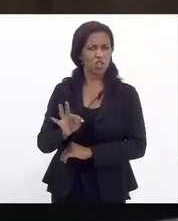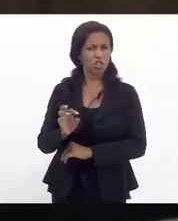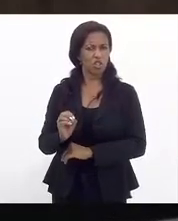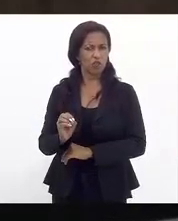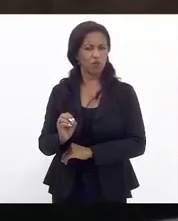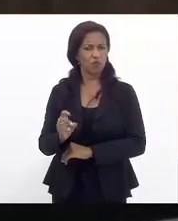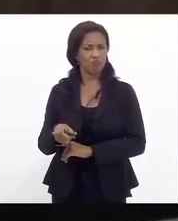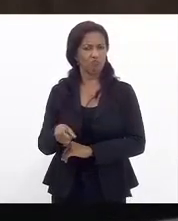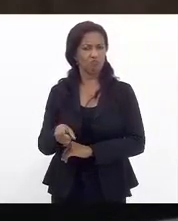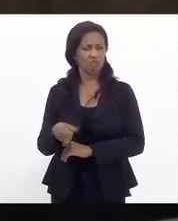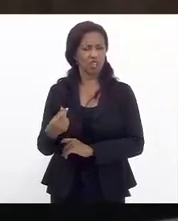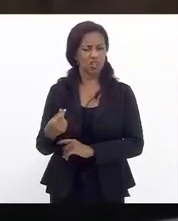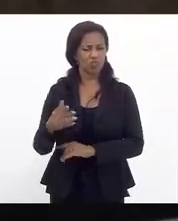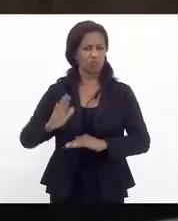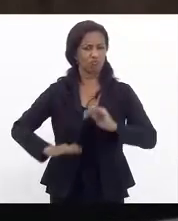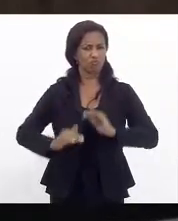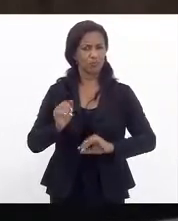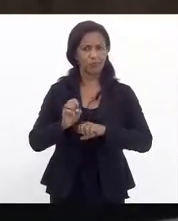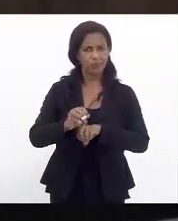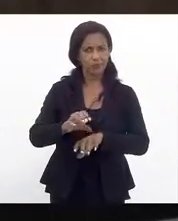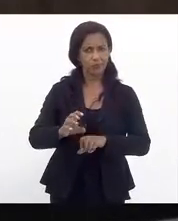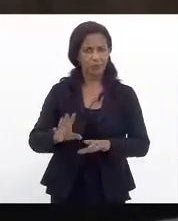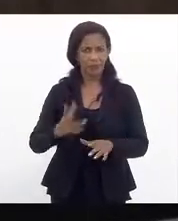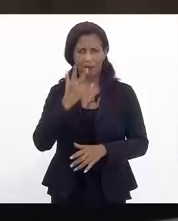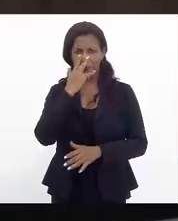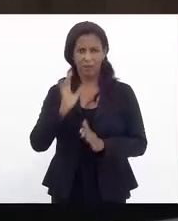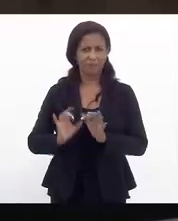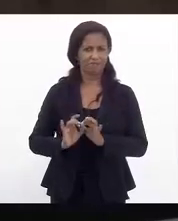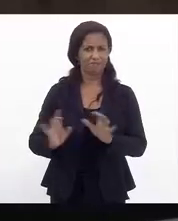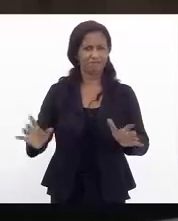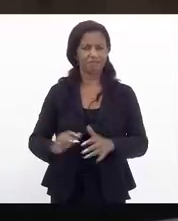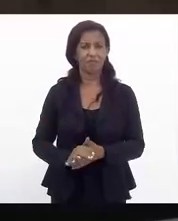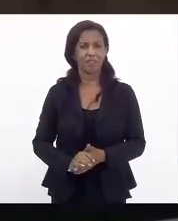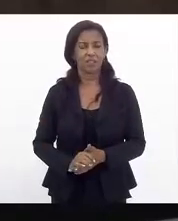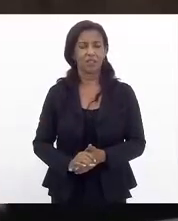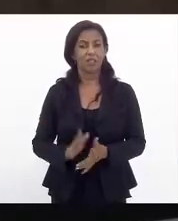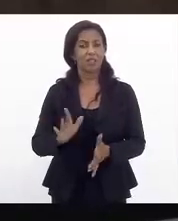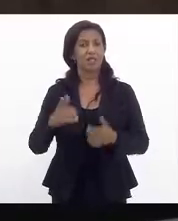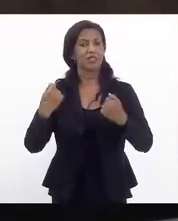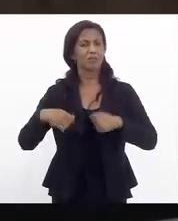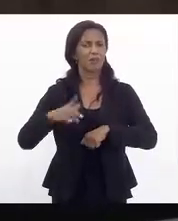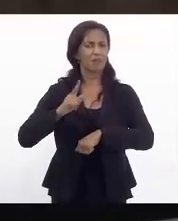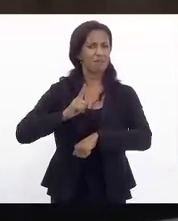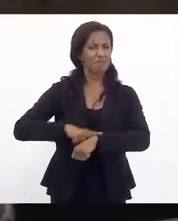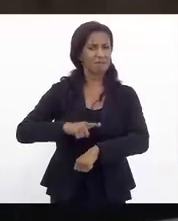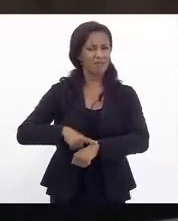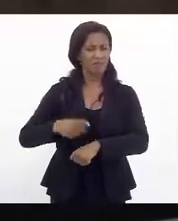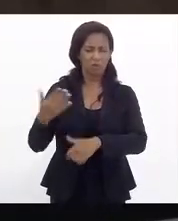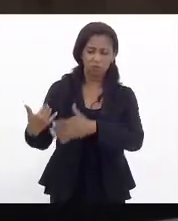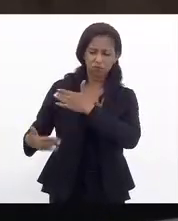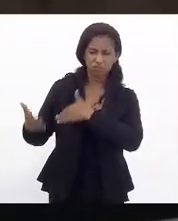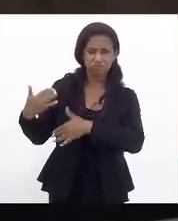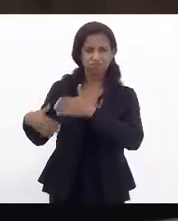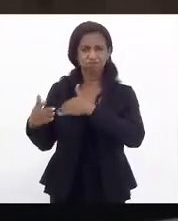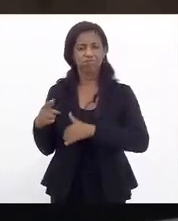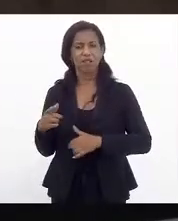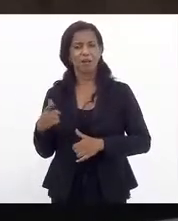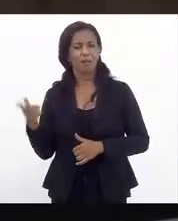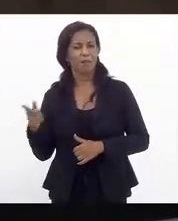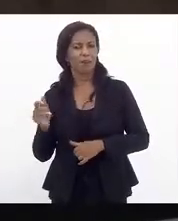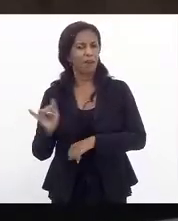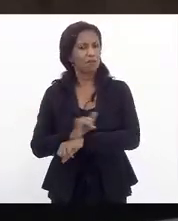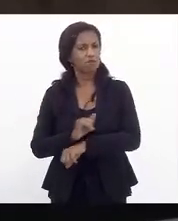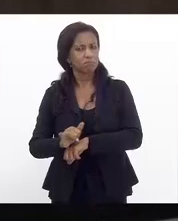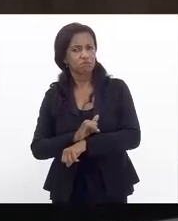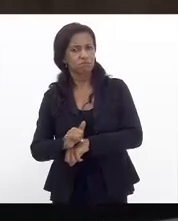profissional de educação muito exposto e em meio a isso acho que a gente precisaria de ter tido mais mais tempo ainda para fazer